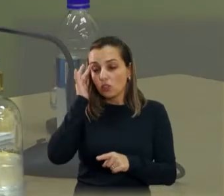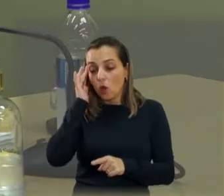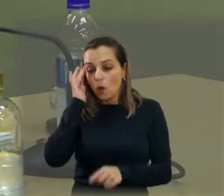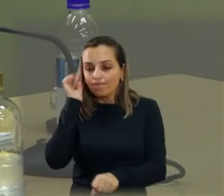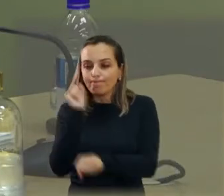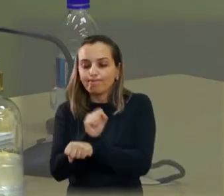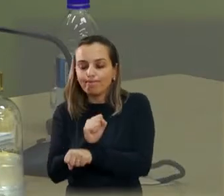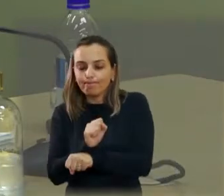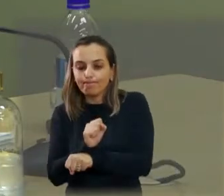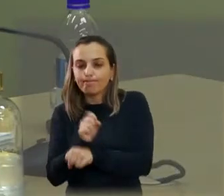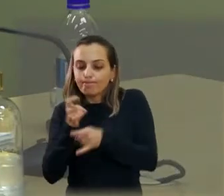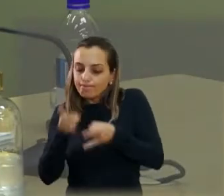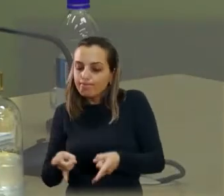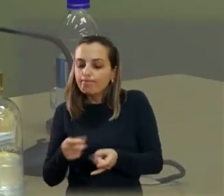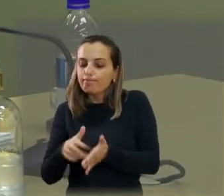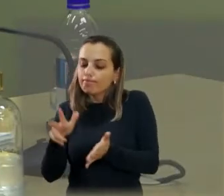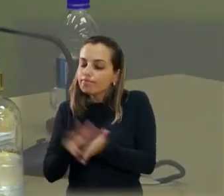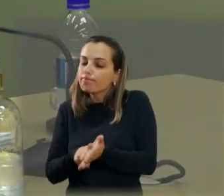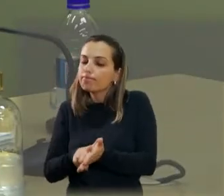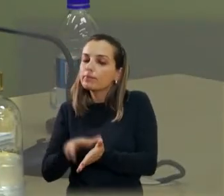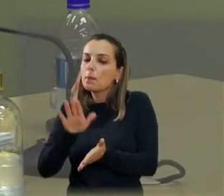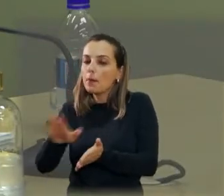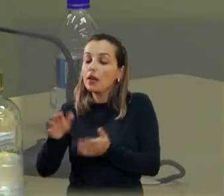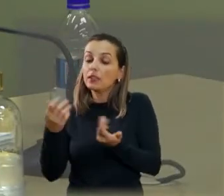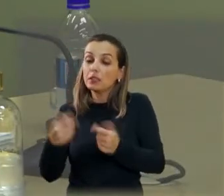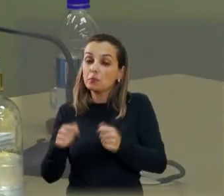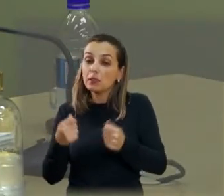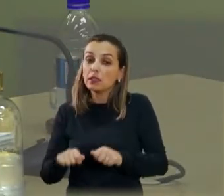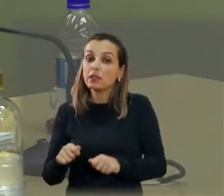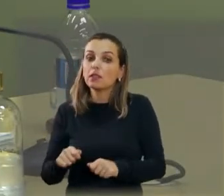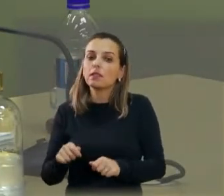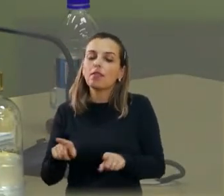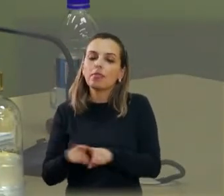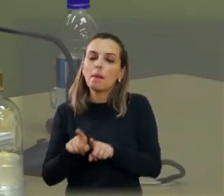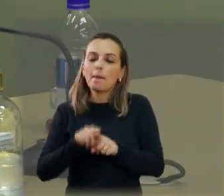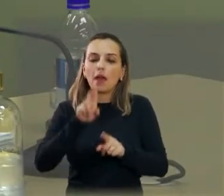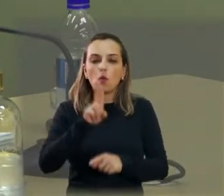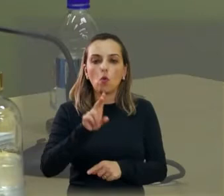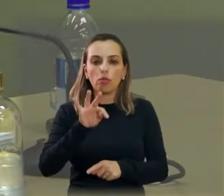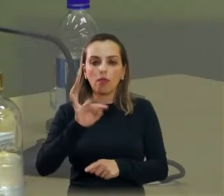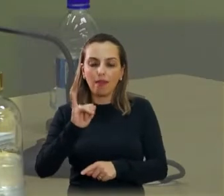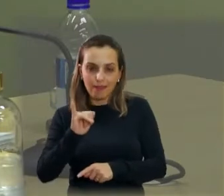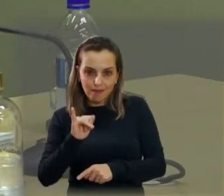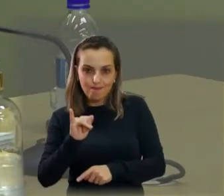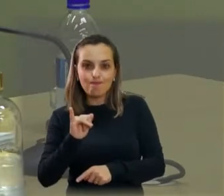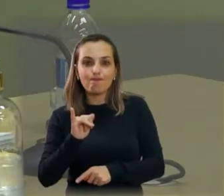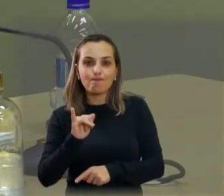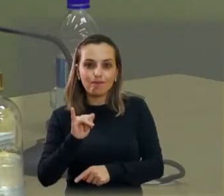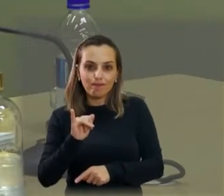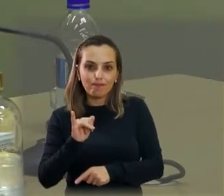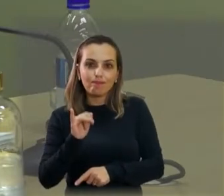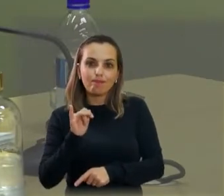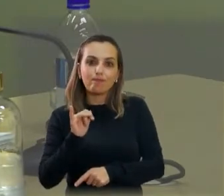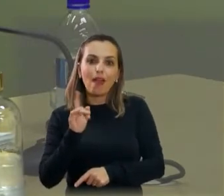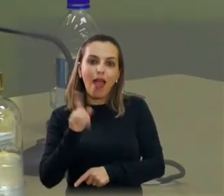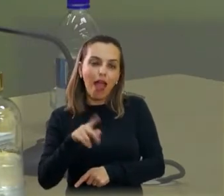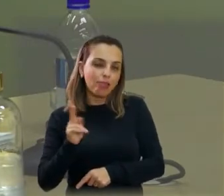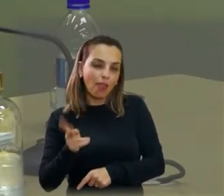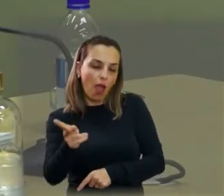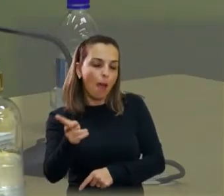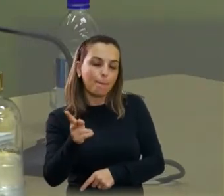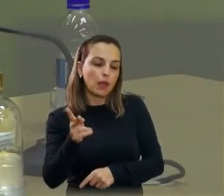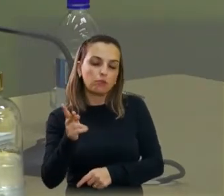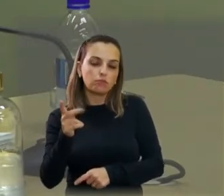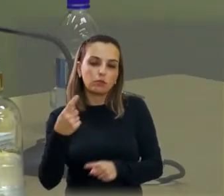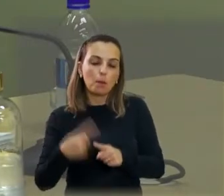gente, mas precisa também aumentar o número de leitos de UTI, UTIs permanentes, como a gente chama,